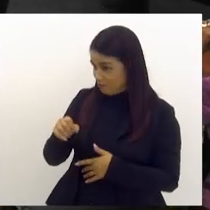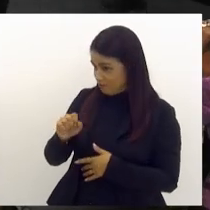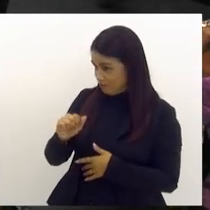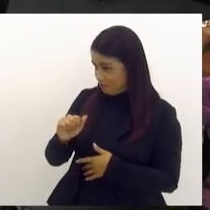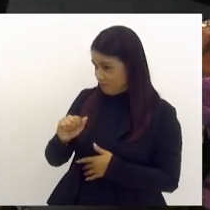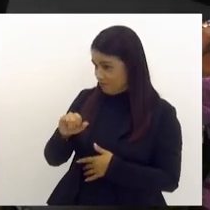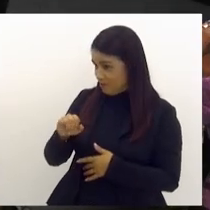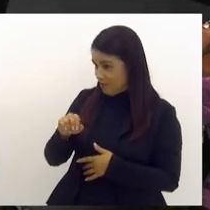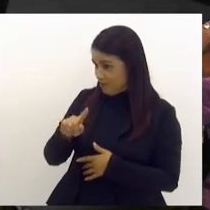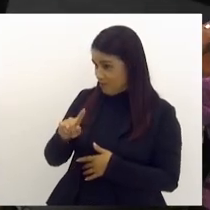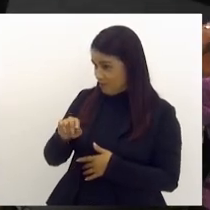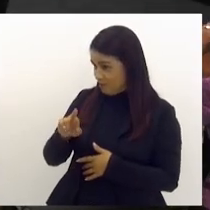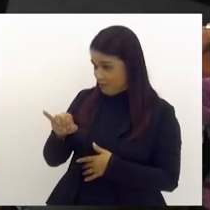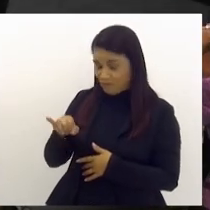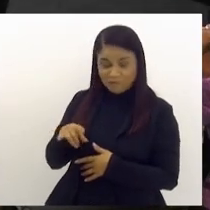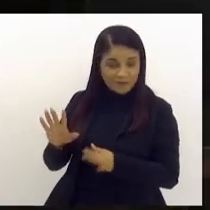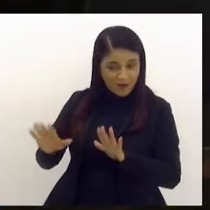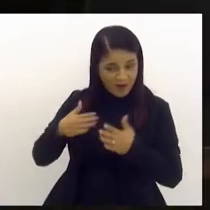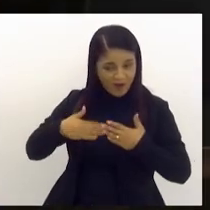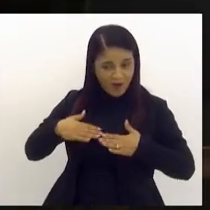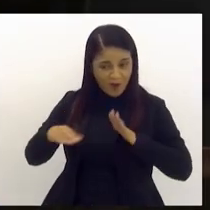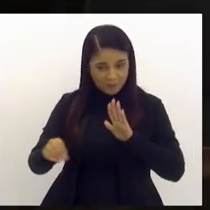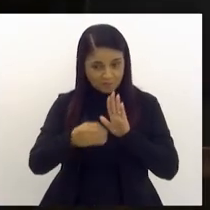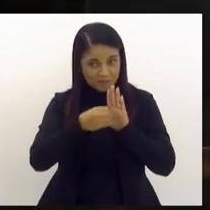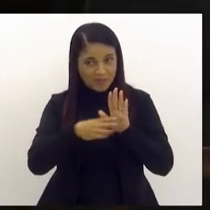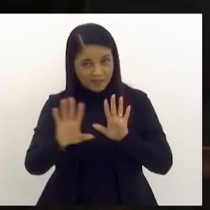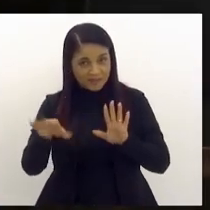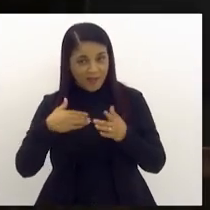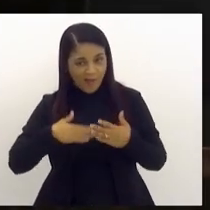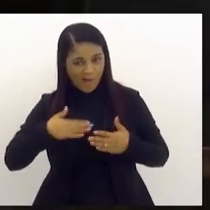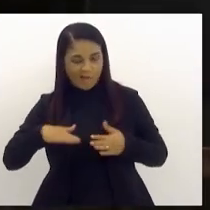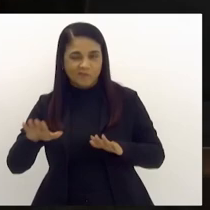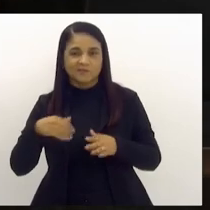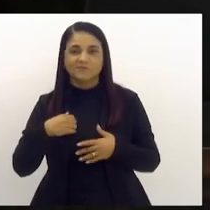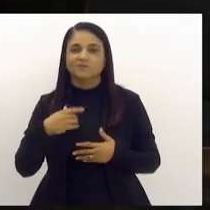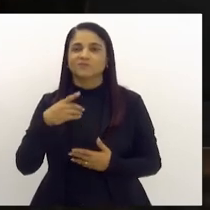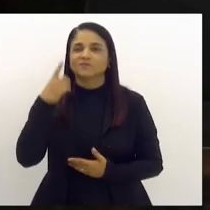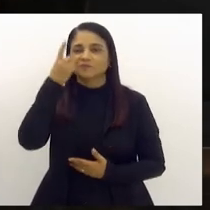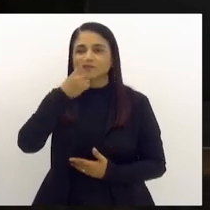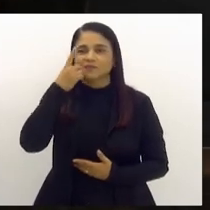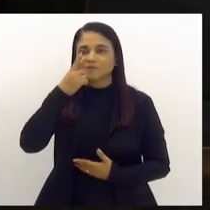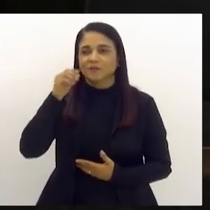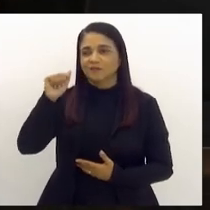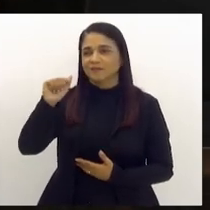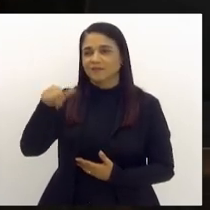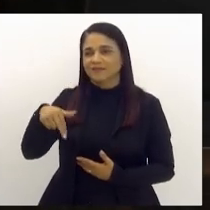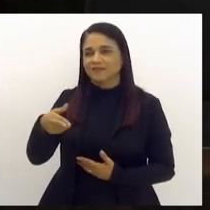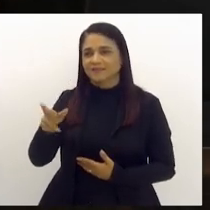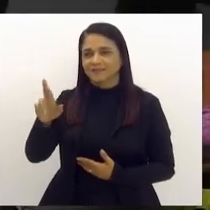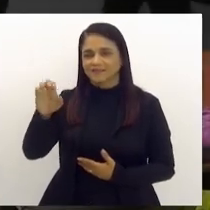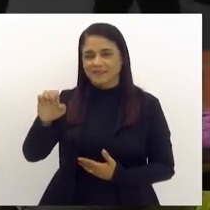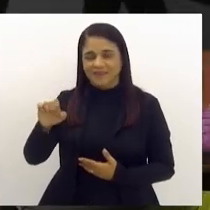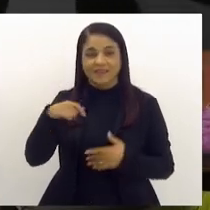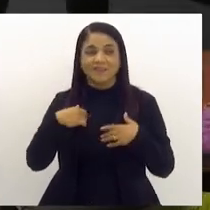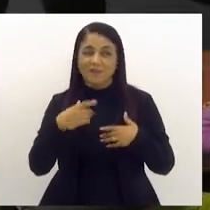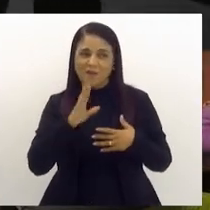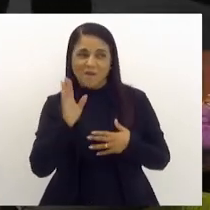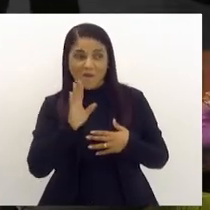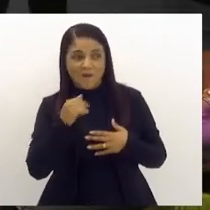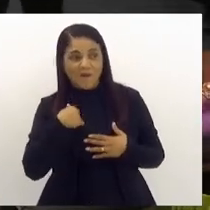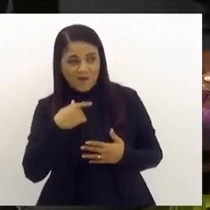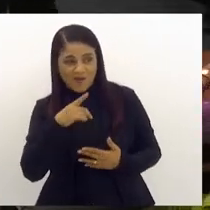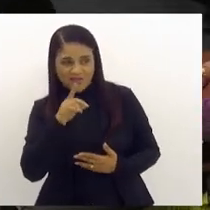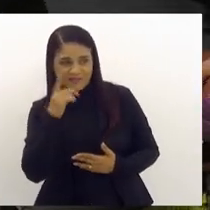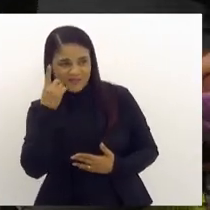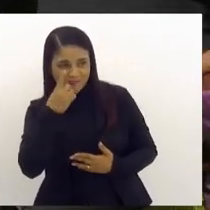votar emenda. Falei, calma. Deputado Brazão. A deputada André te chamando. Deputado Brazão, eu vou repassar